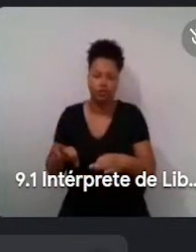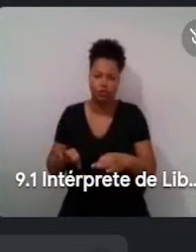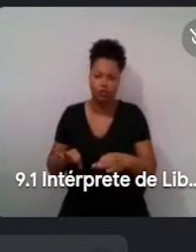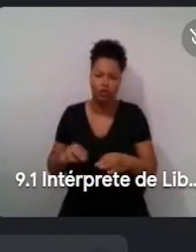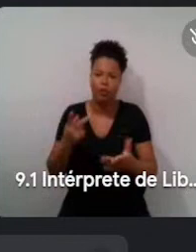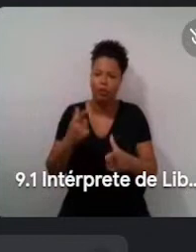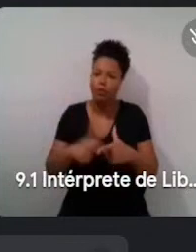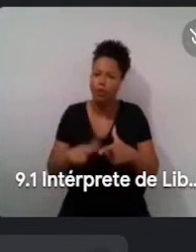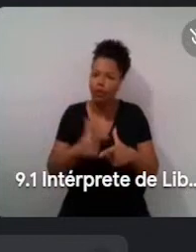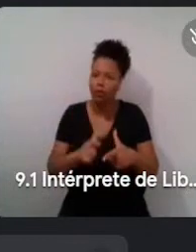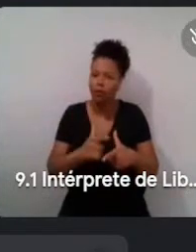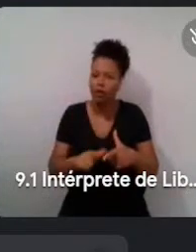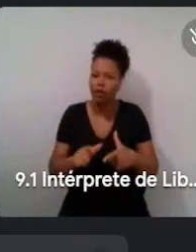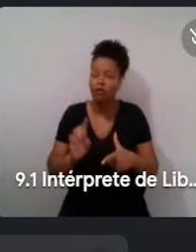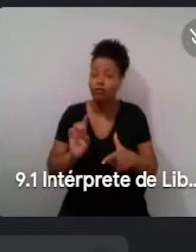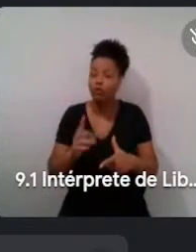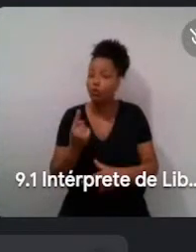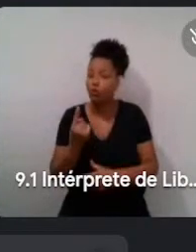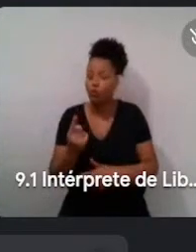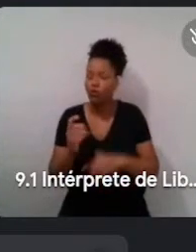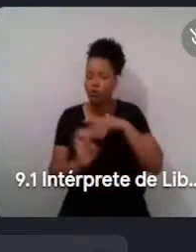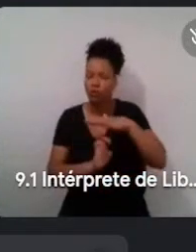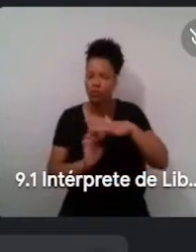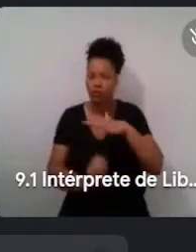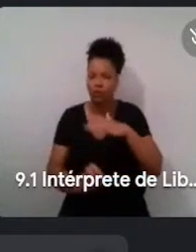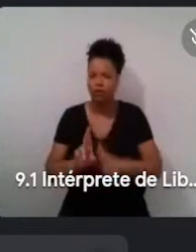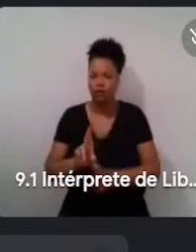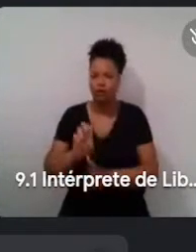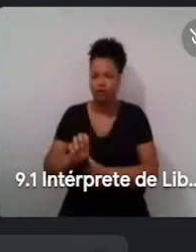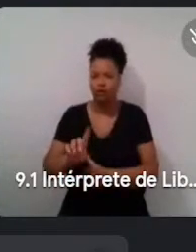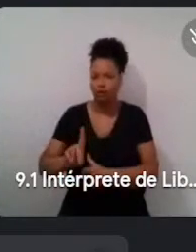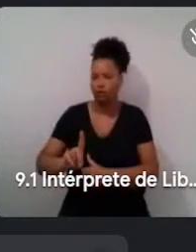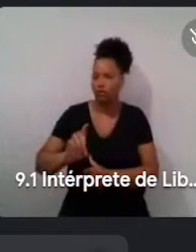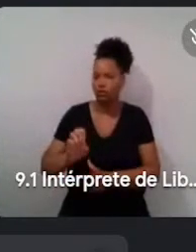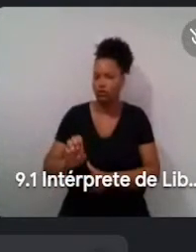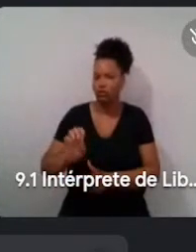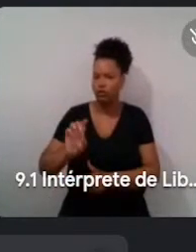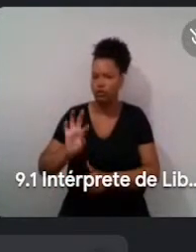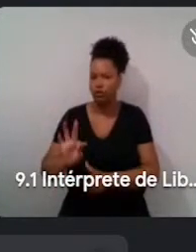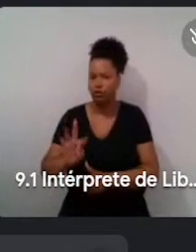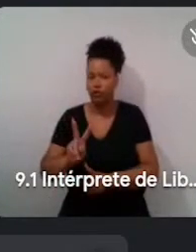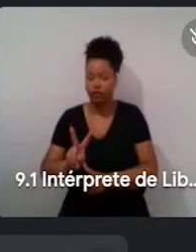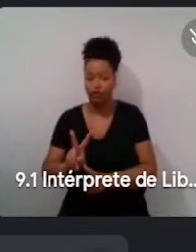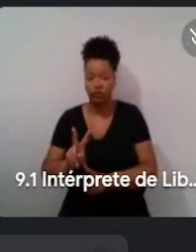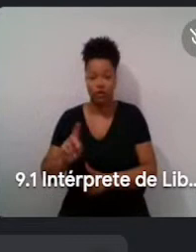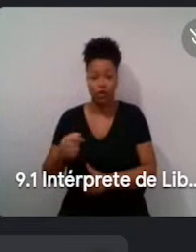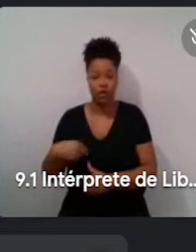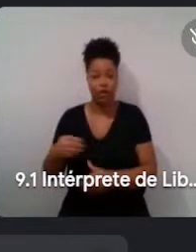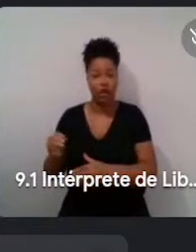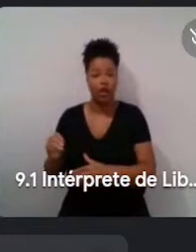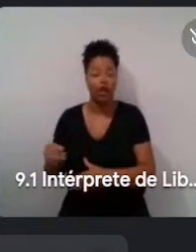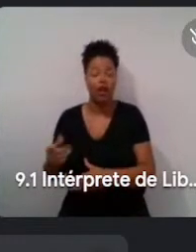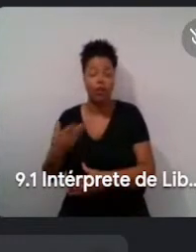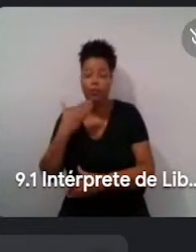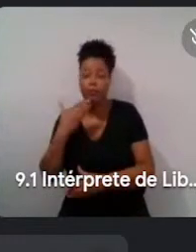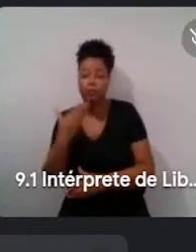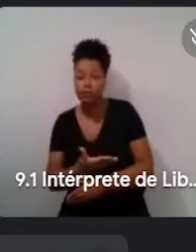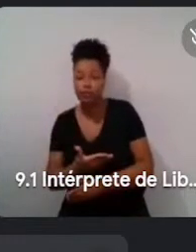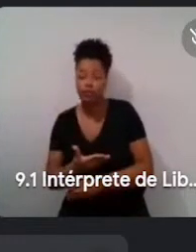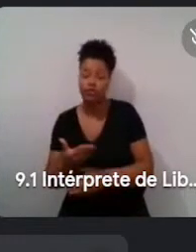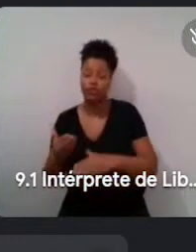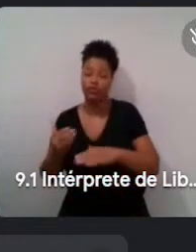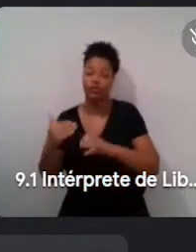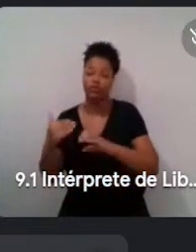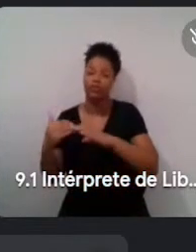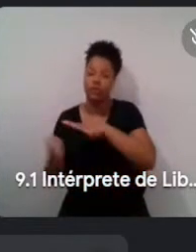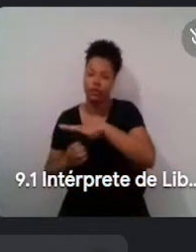exclusivamente com a Rede TV. Não ocorrera com a Rede Record, e a Rede Record, inclusive, não recorreu da sentença, mesmo tendo